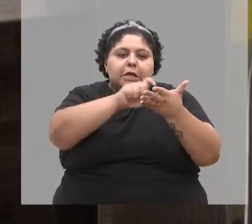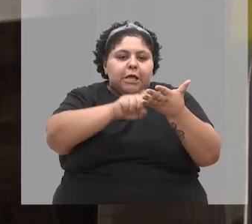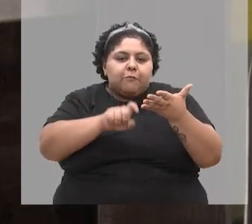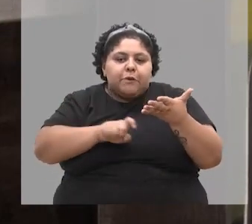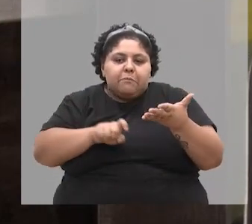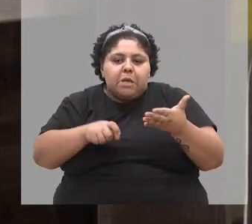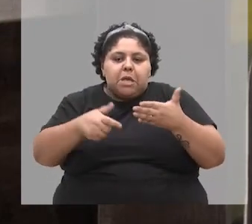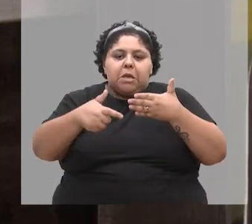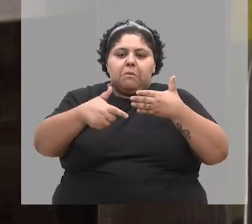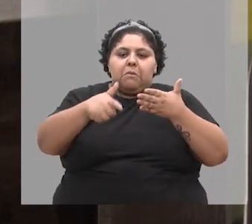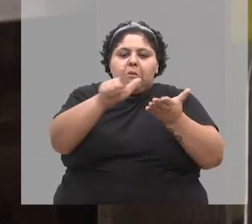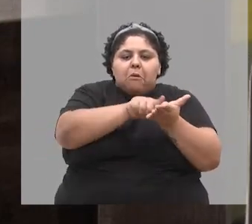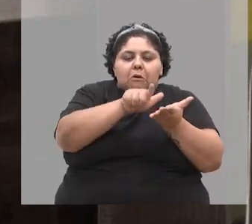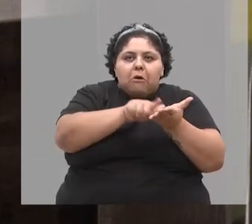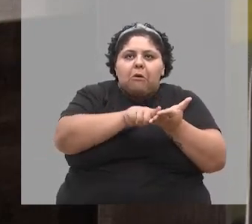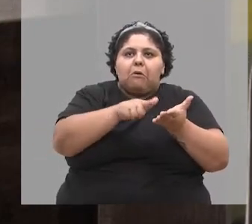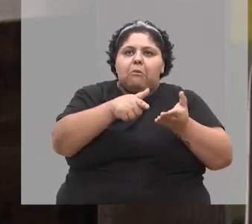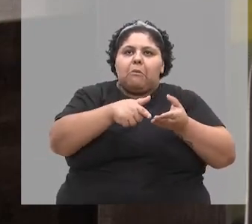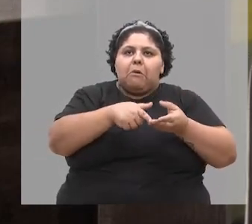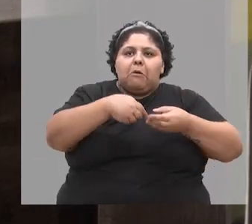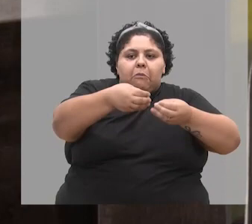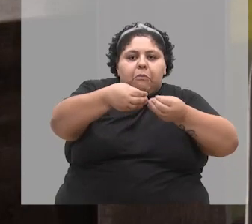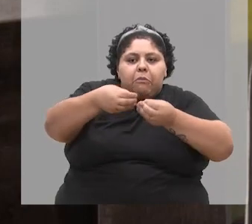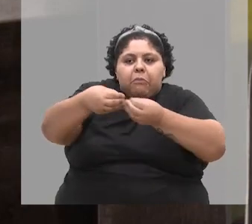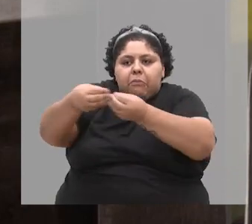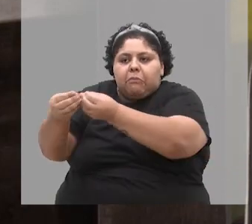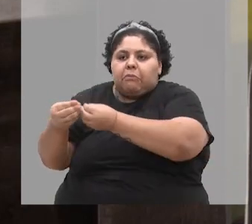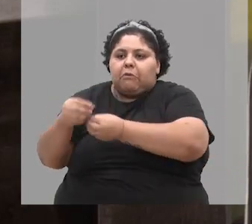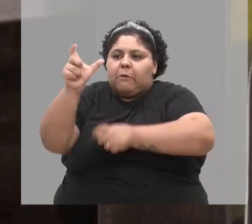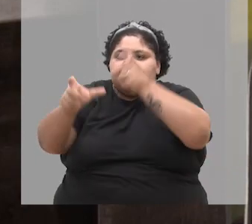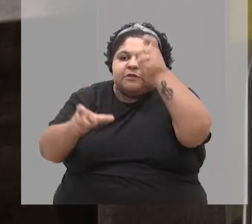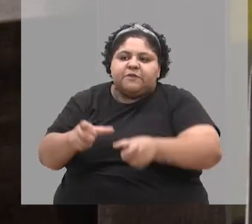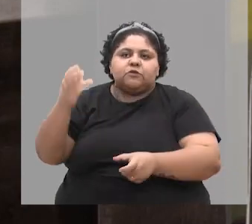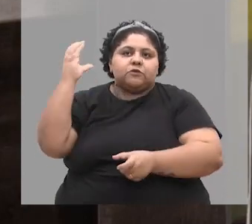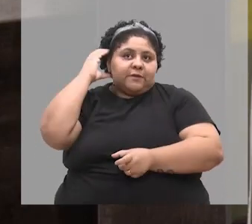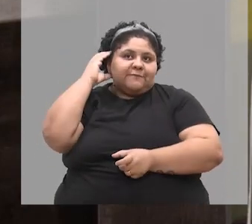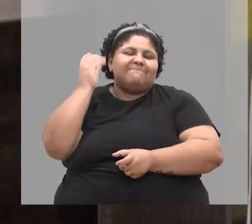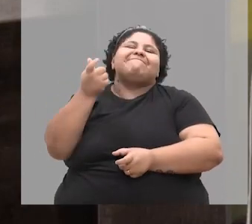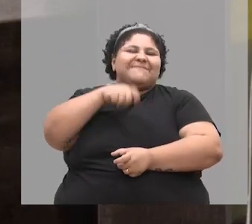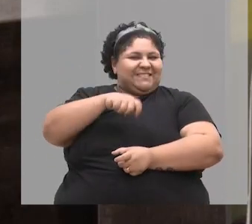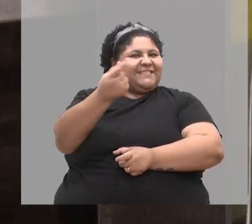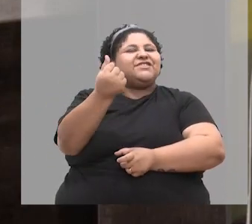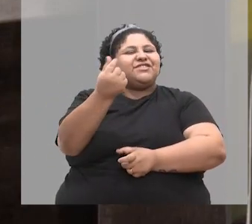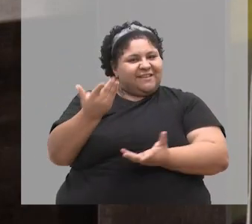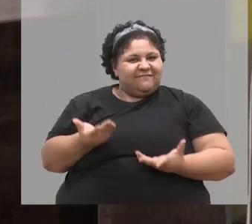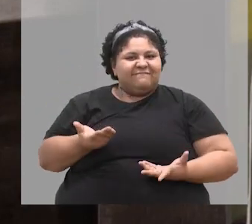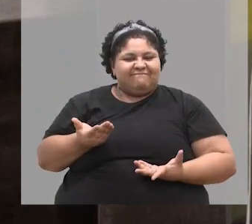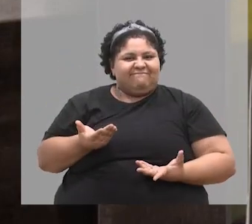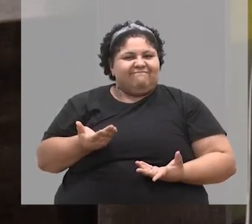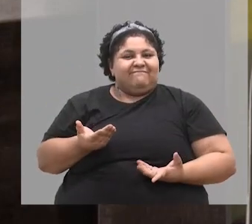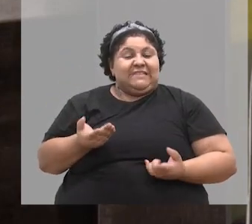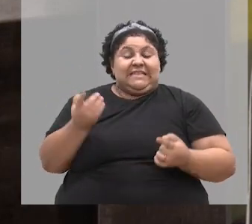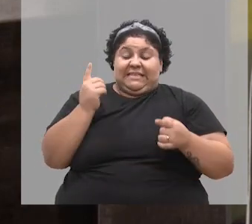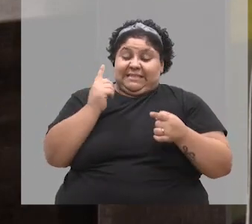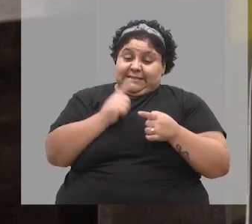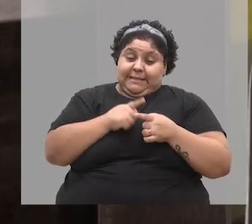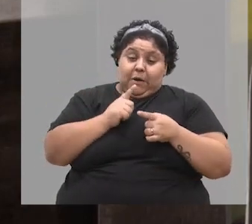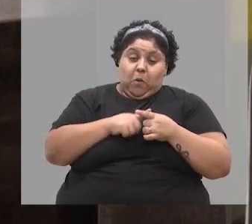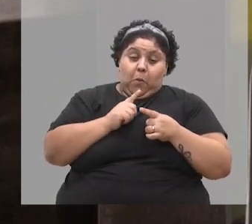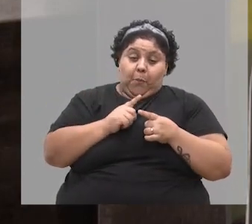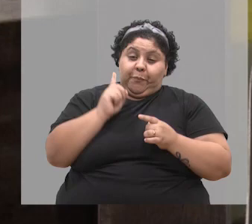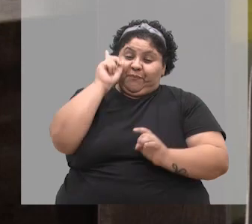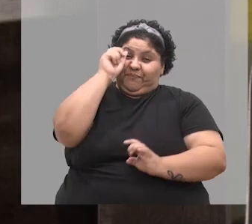uma cartilha, ter um material rodando numa rádio, alguma coisa assim, recursos. Então, justamente por